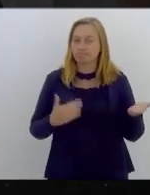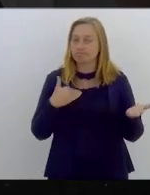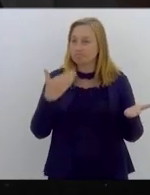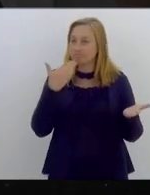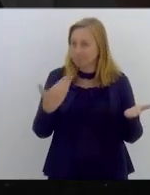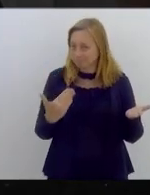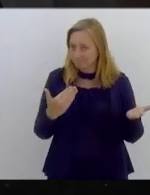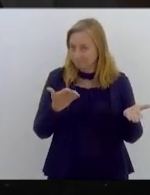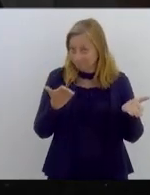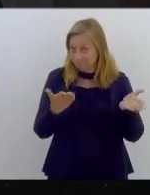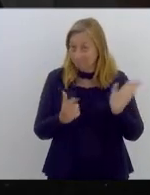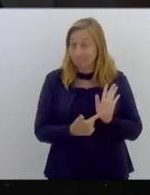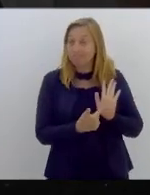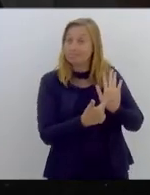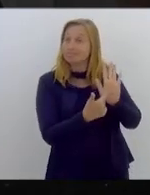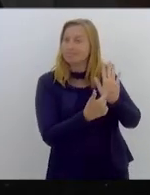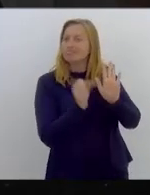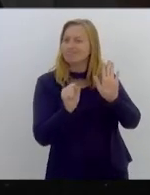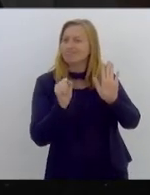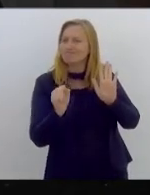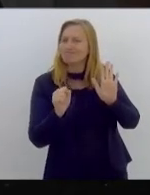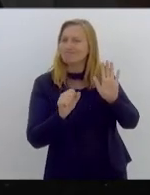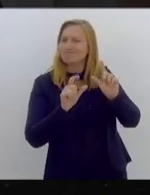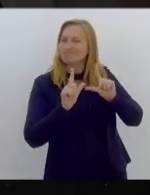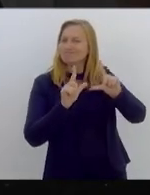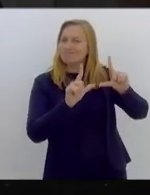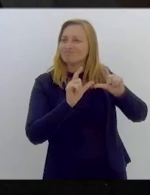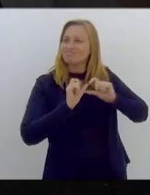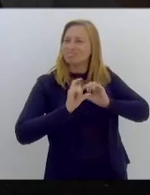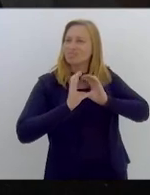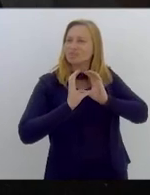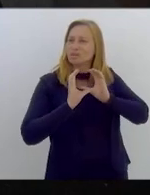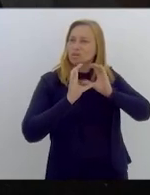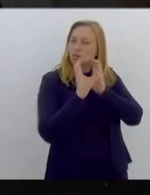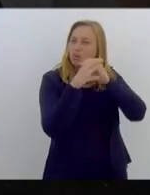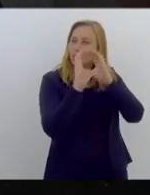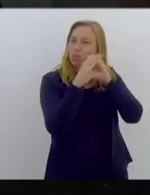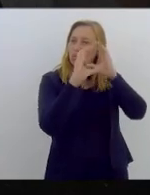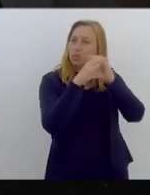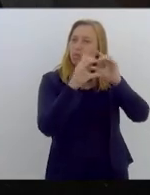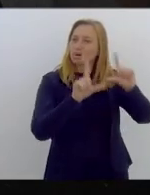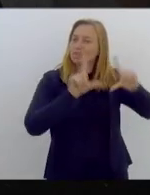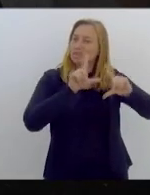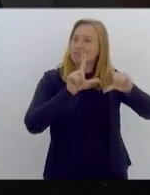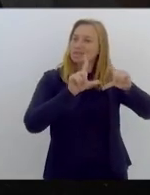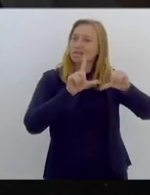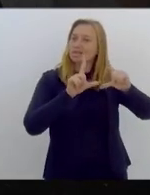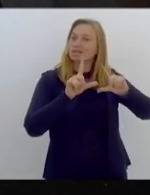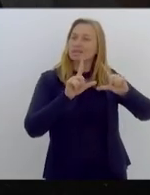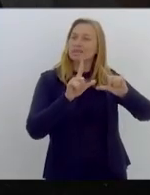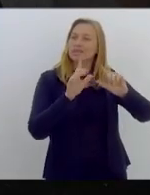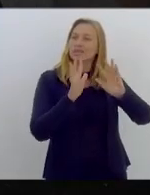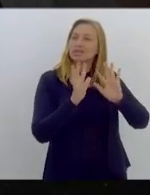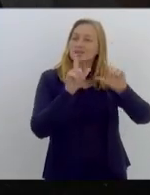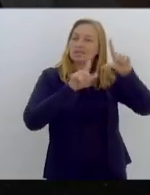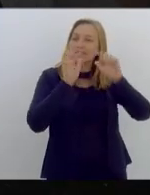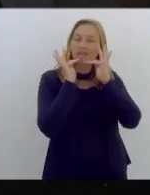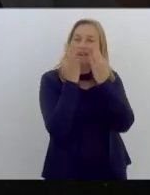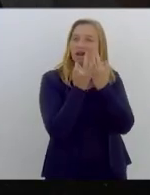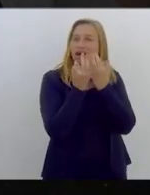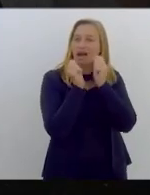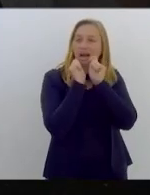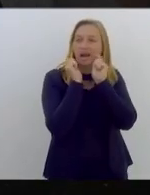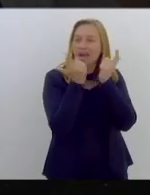aqui, se for possível, para ajustar o foco aqui, a TV Alerge, um documento